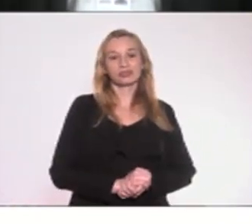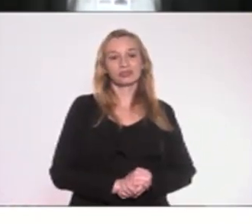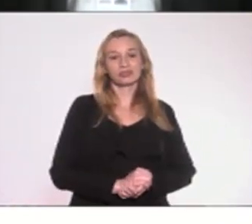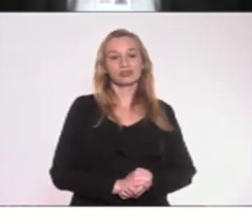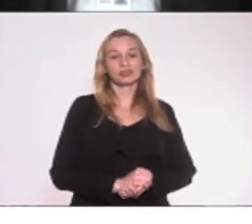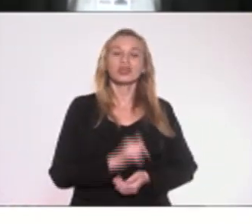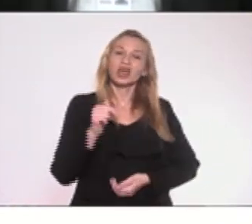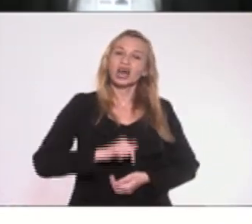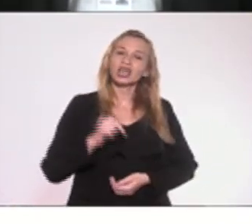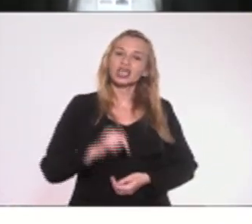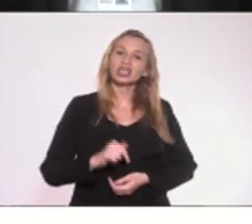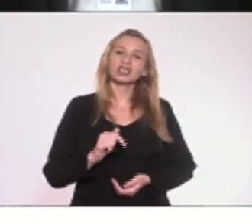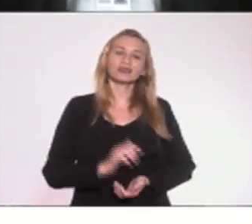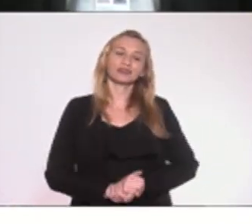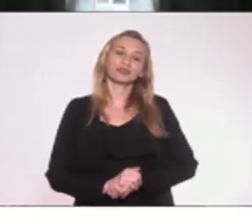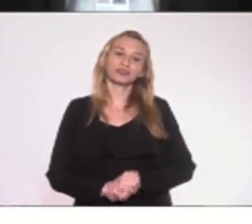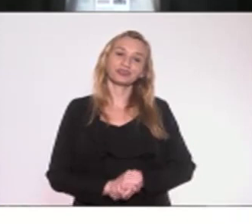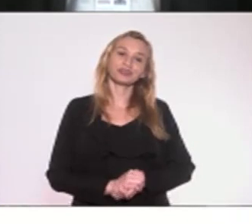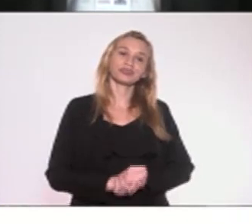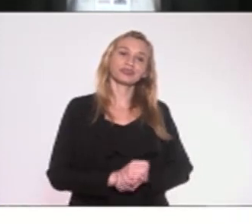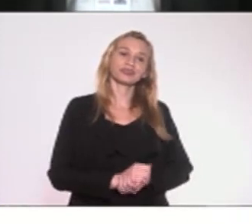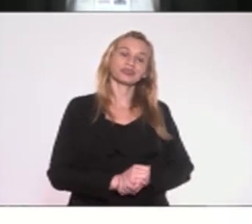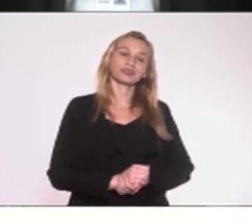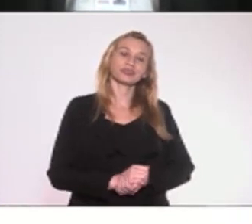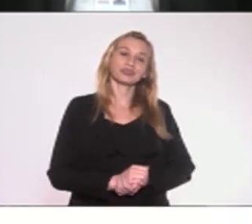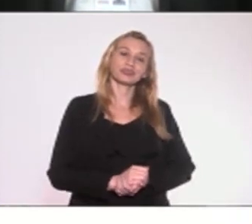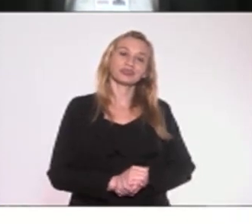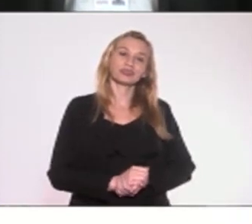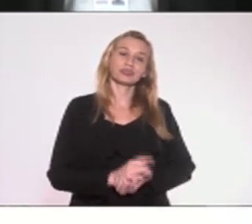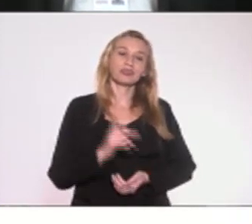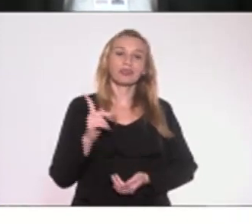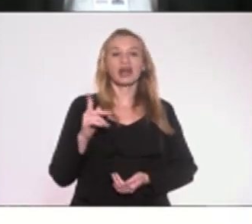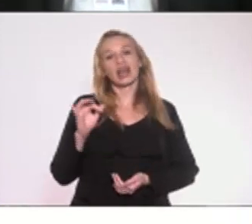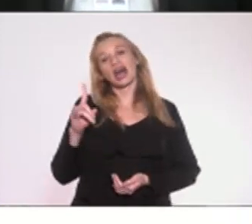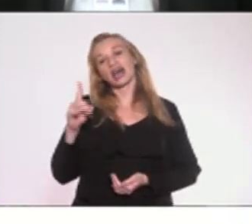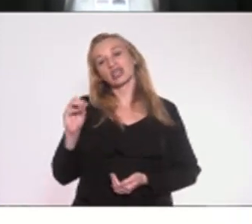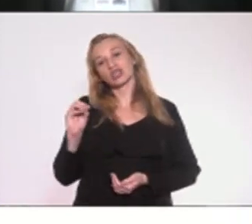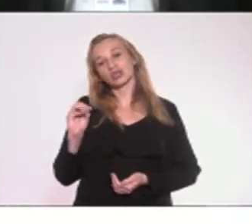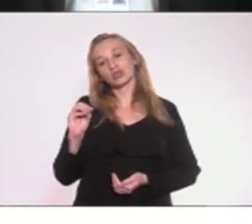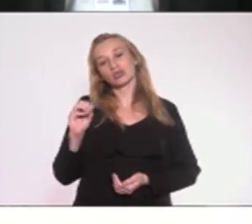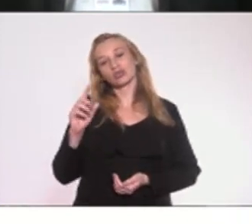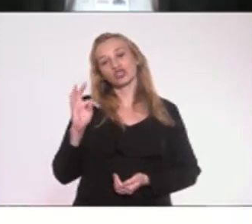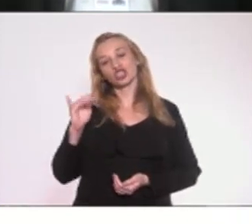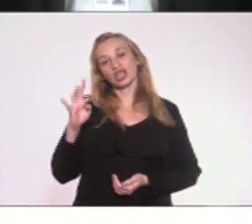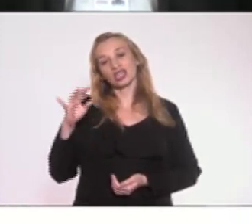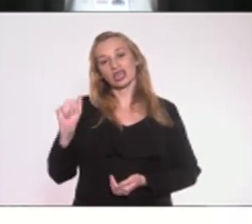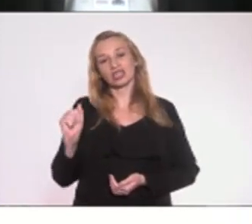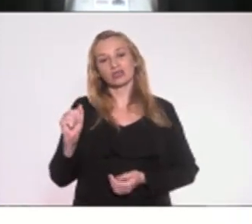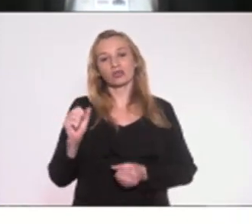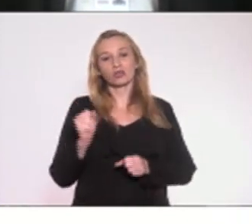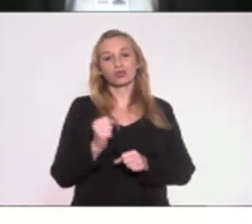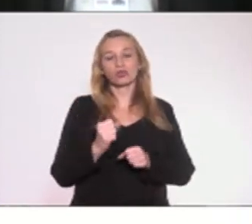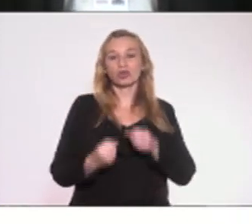Aqui o nosso Palácio Tiradentes foi construído em